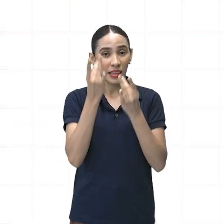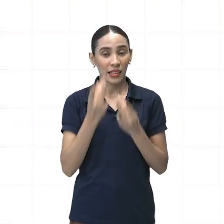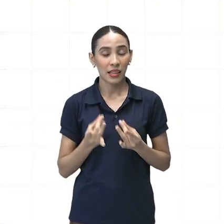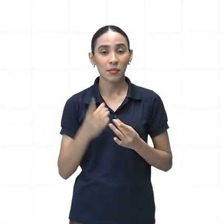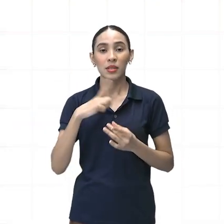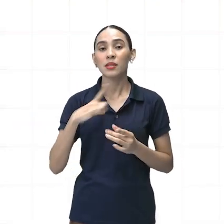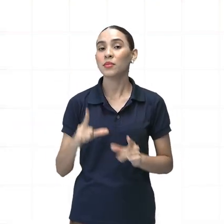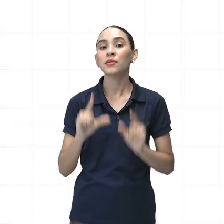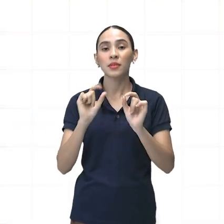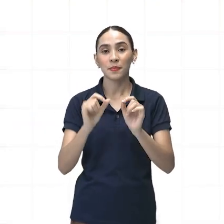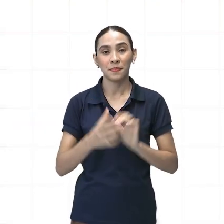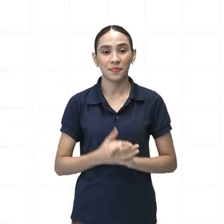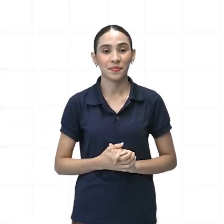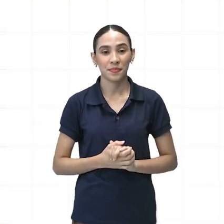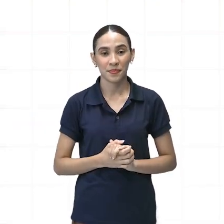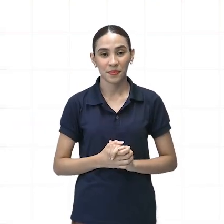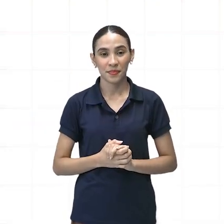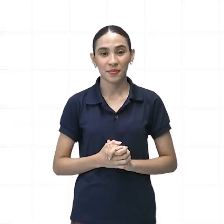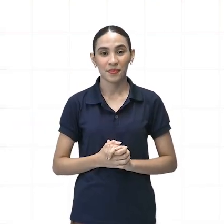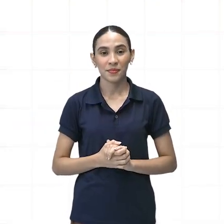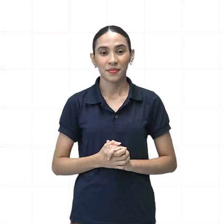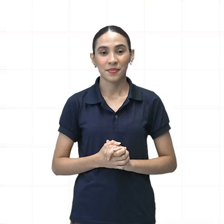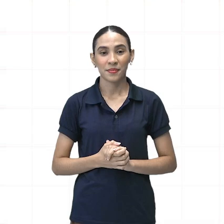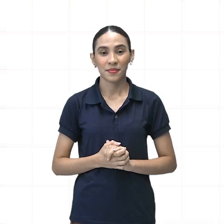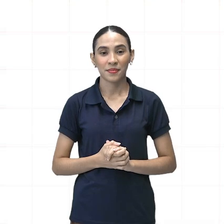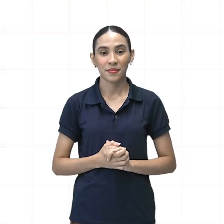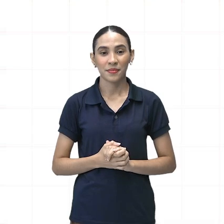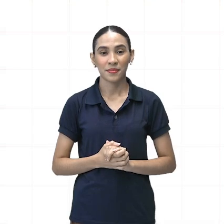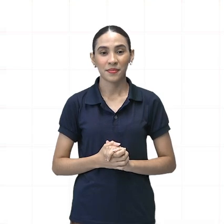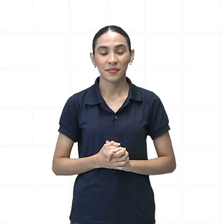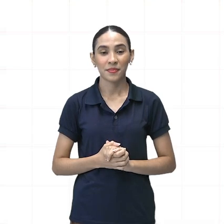Detalhamento desse objeto de conhecimento.